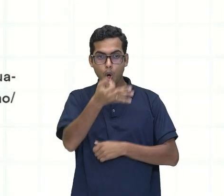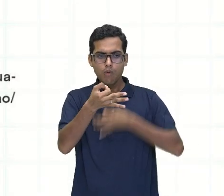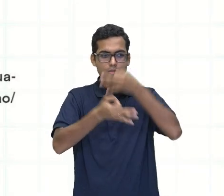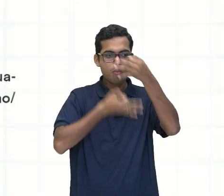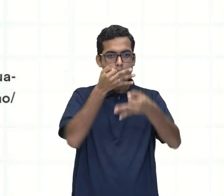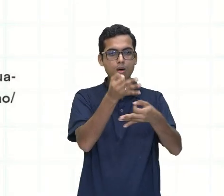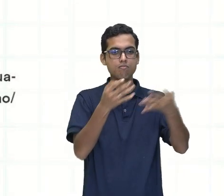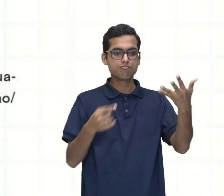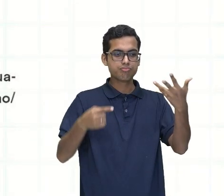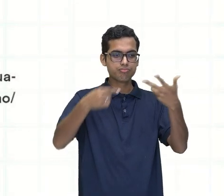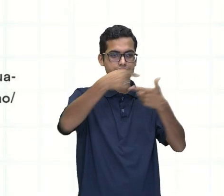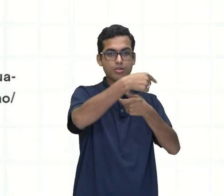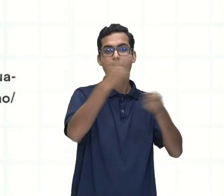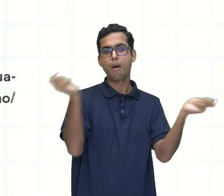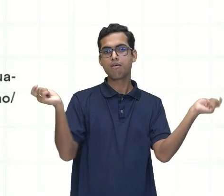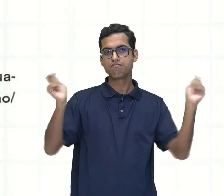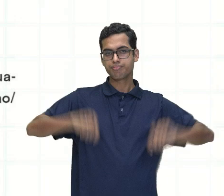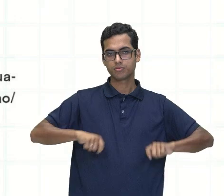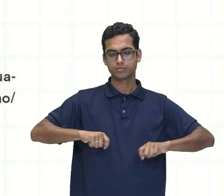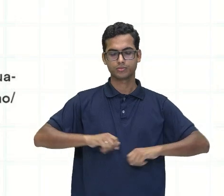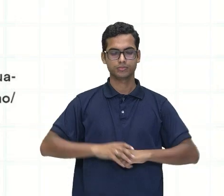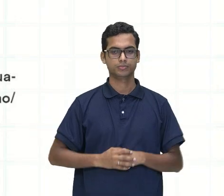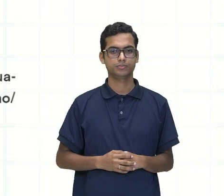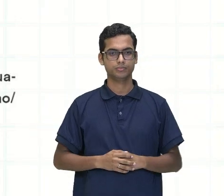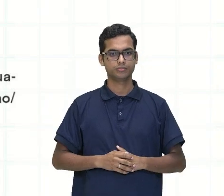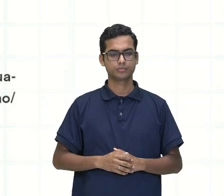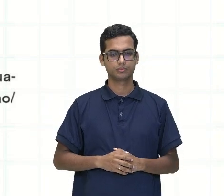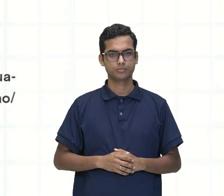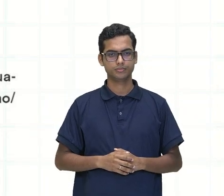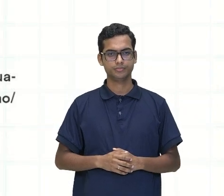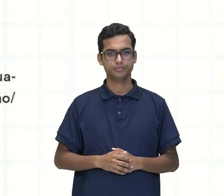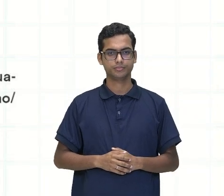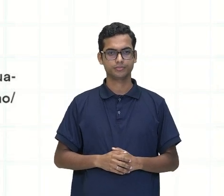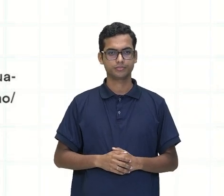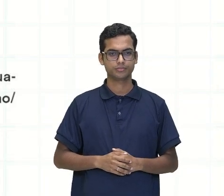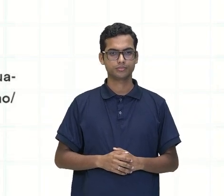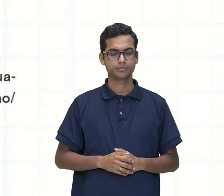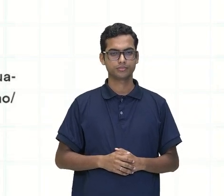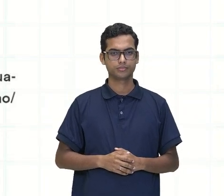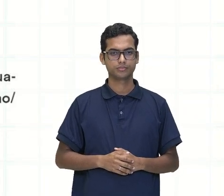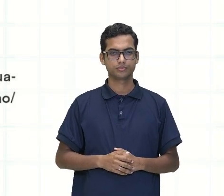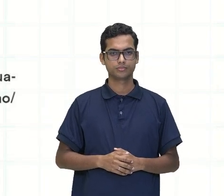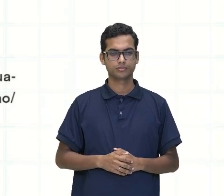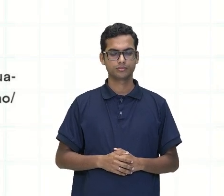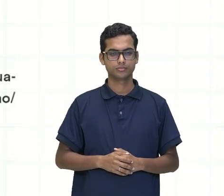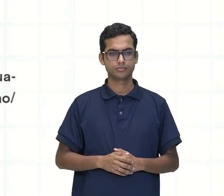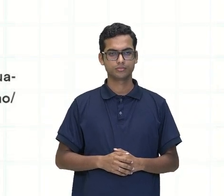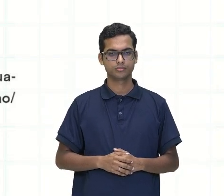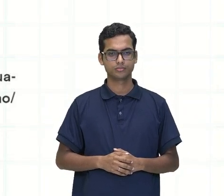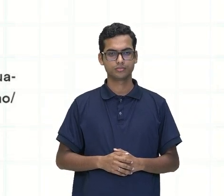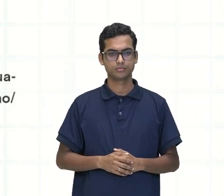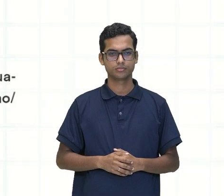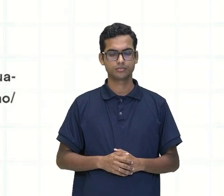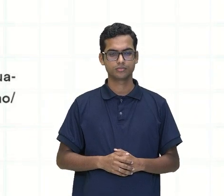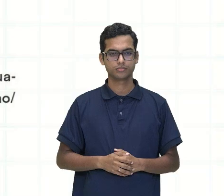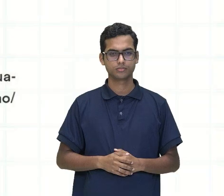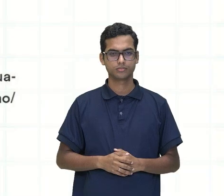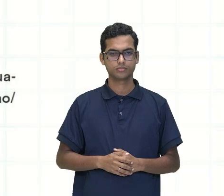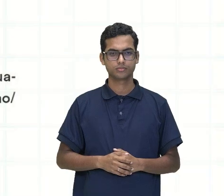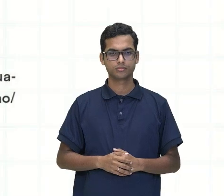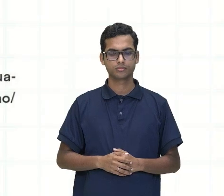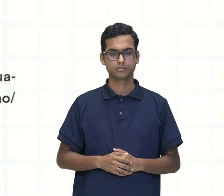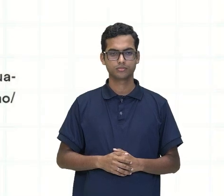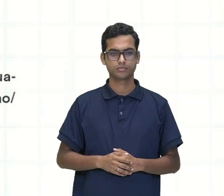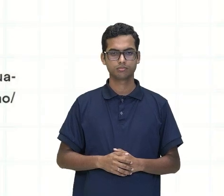real, né? A médica prescreveu o remédio, isso aconteceu. Só que a opinião sobre esse fato vão ser várias. O remédio é